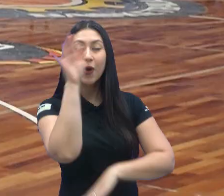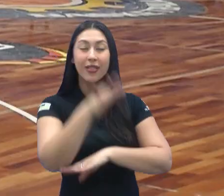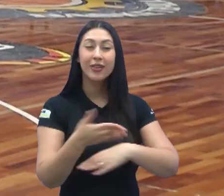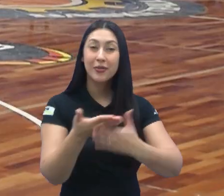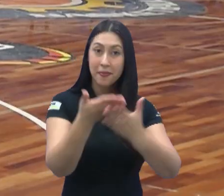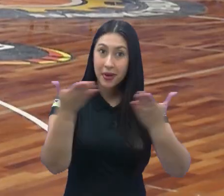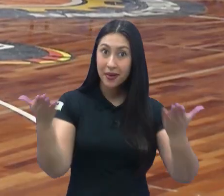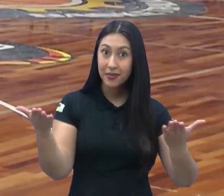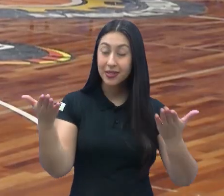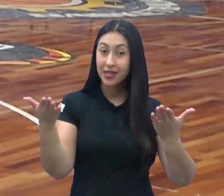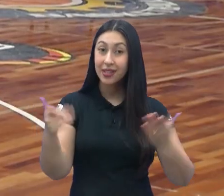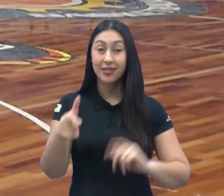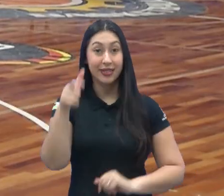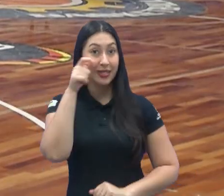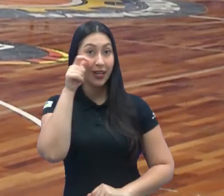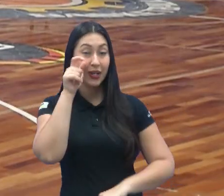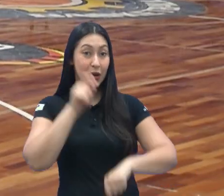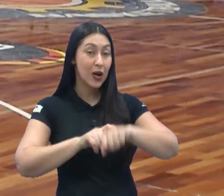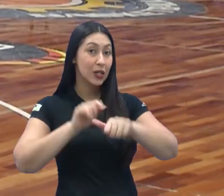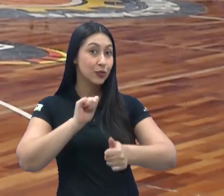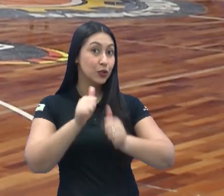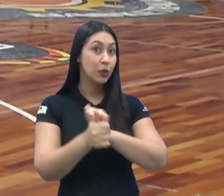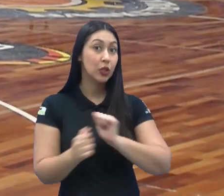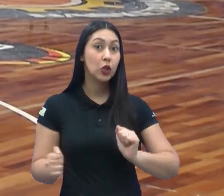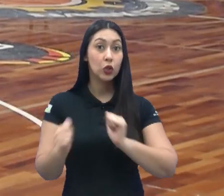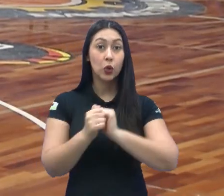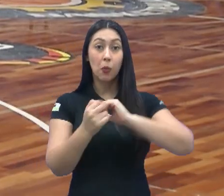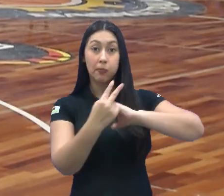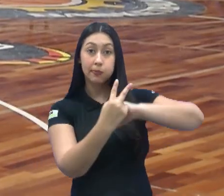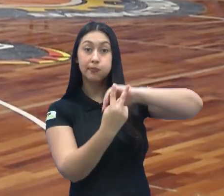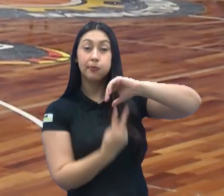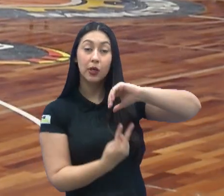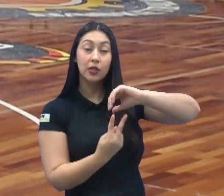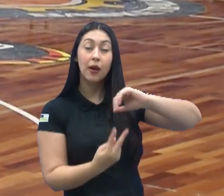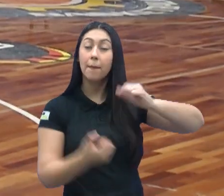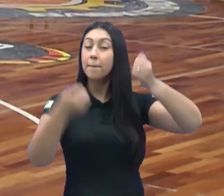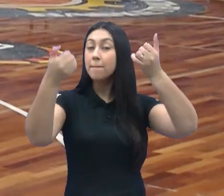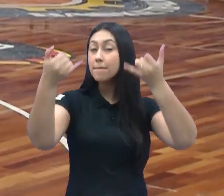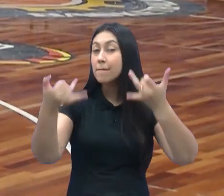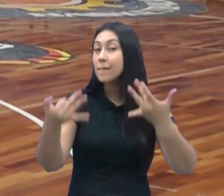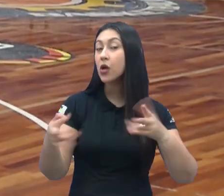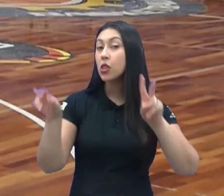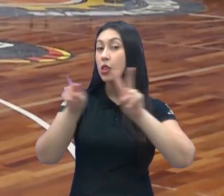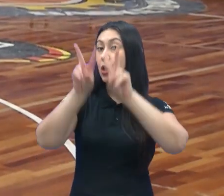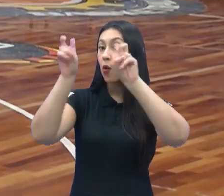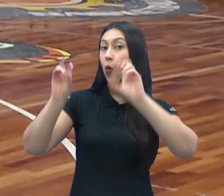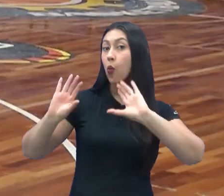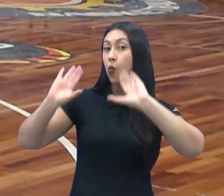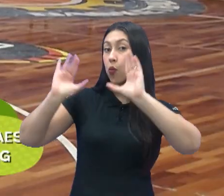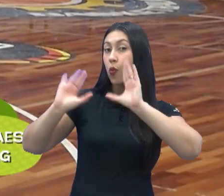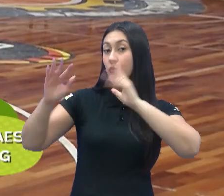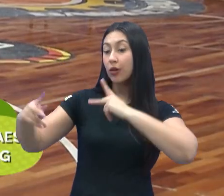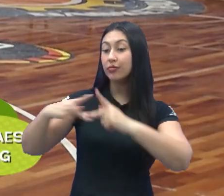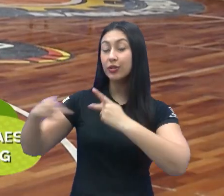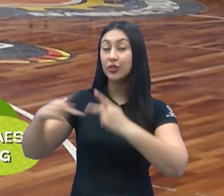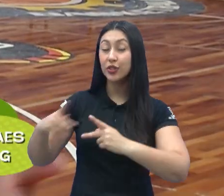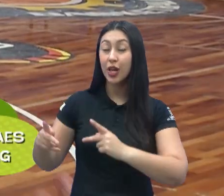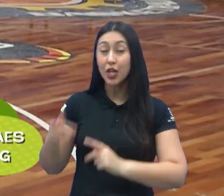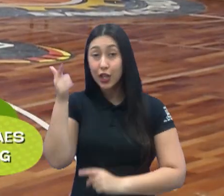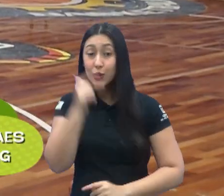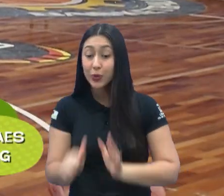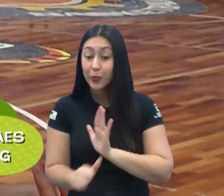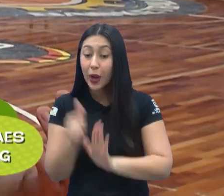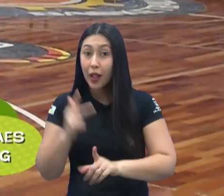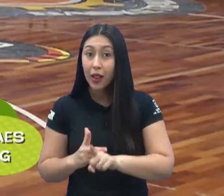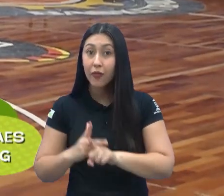que acompanha o Hora do Esporte. Estamos aqui na Farmaconde Arena para falar do vôlei São José depois da primeira vitória na Superliga.